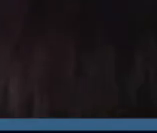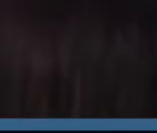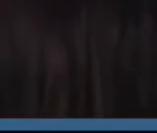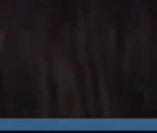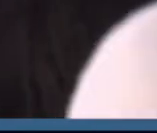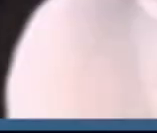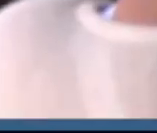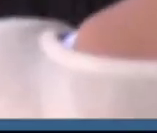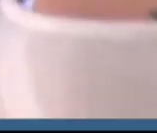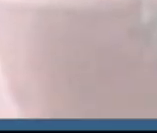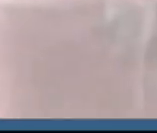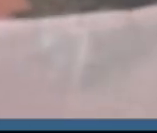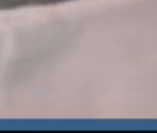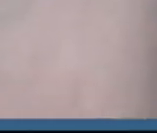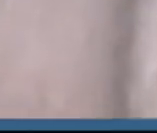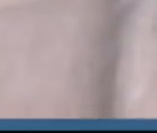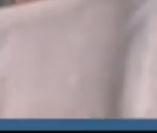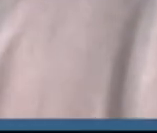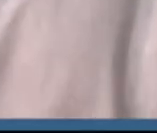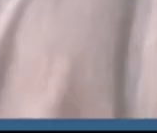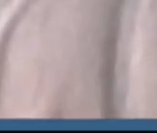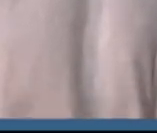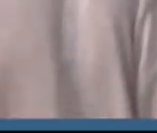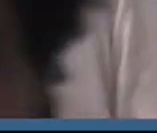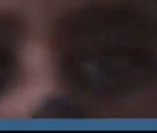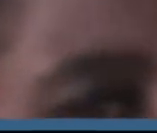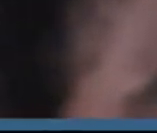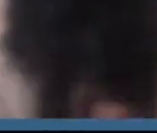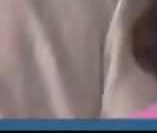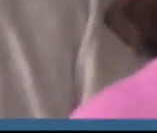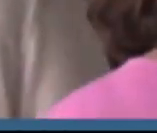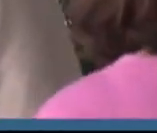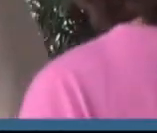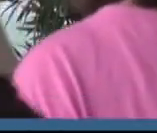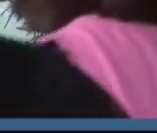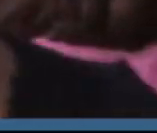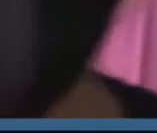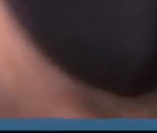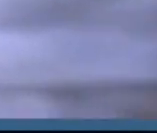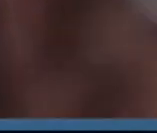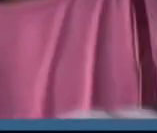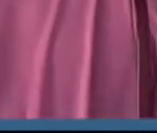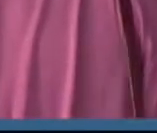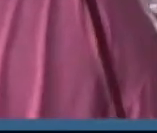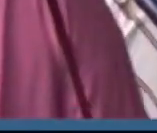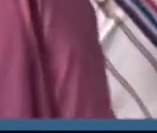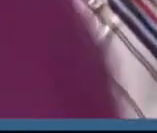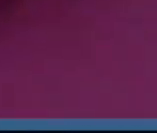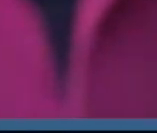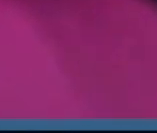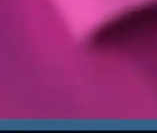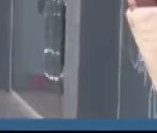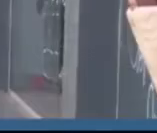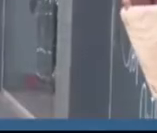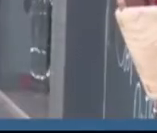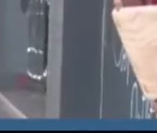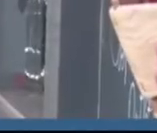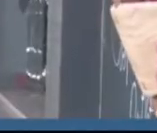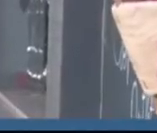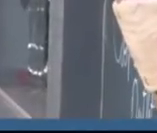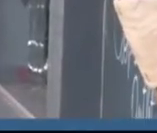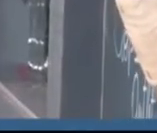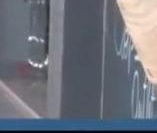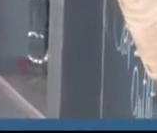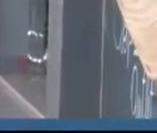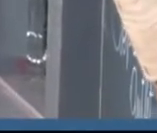já esteve em 1,14% no estado, finalmente atingiu o patamar aguardado pela Secretaria de Estado de Saúde,